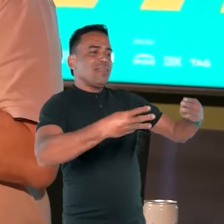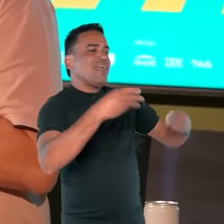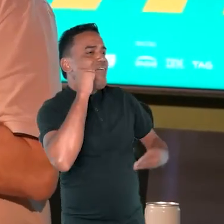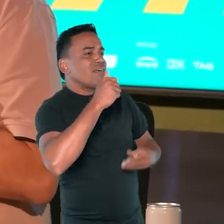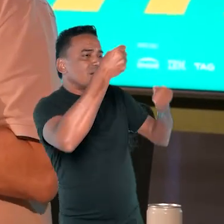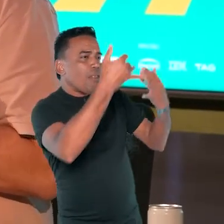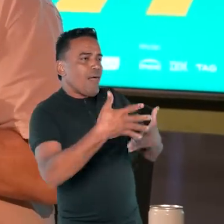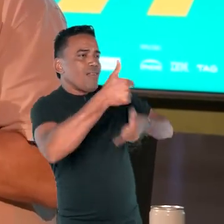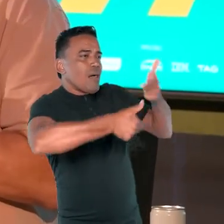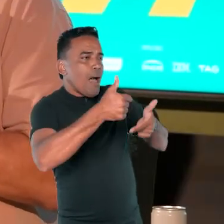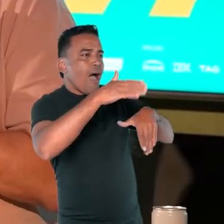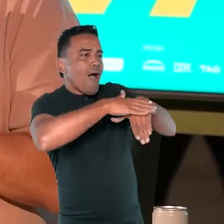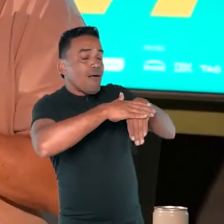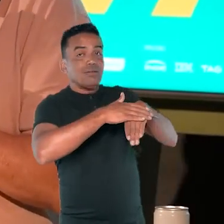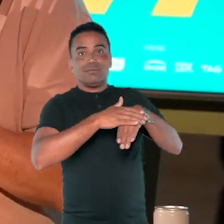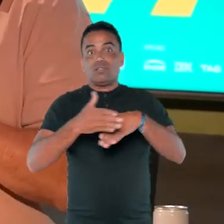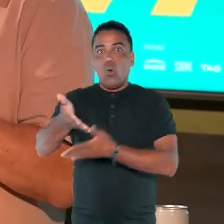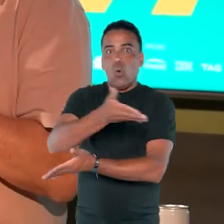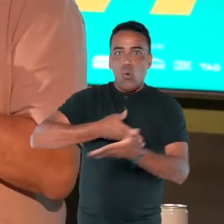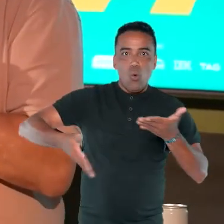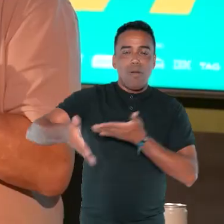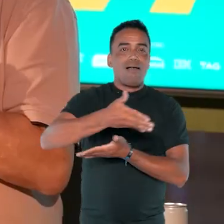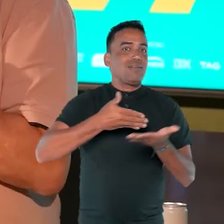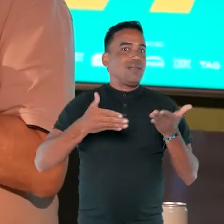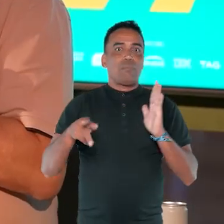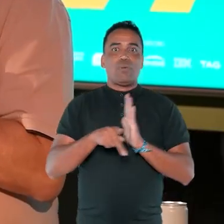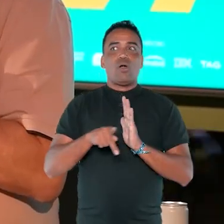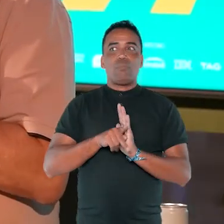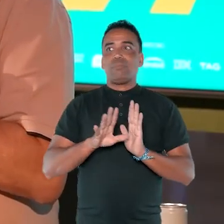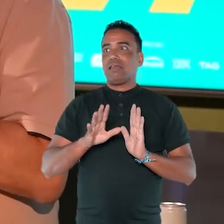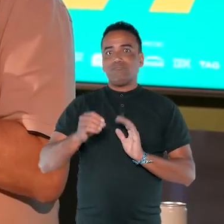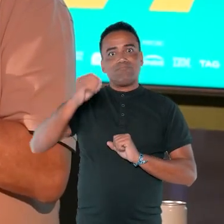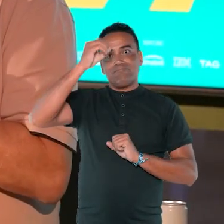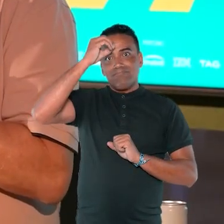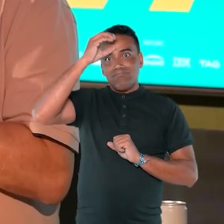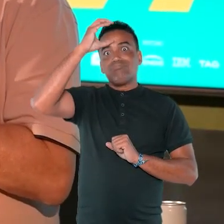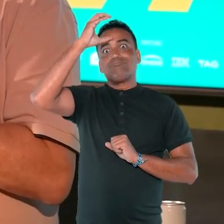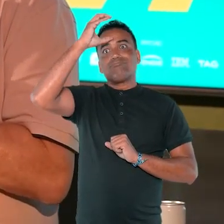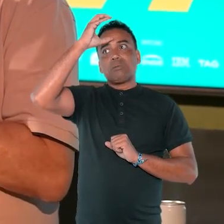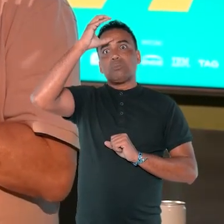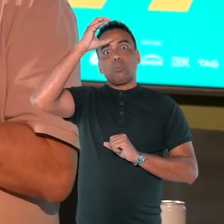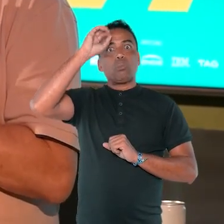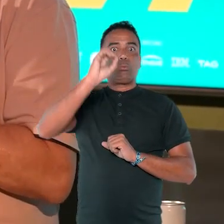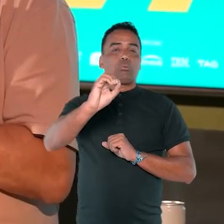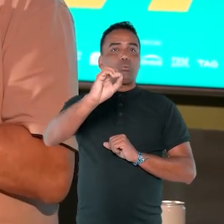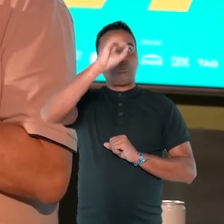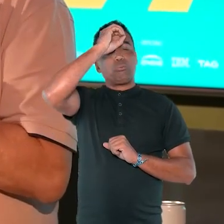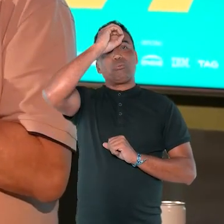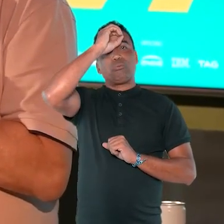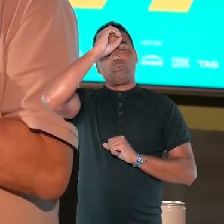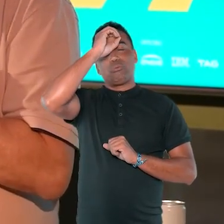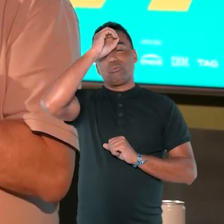é isso. Então, compartilho com vocês a minha ausência de conhecimento sobre o que vai acontecer aqui, sabendo que é um barato que